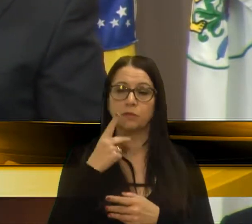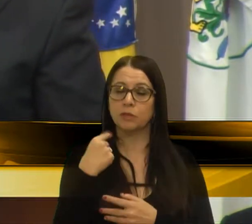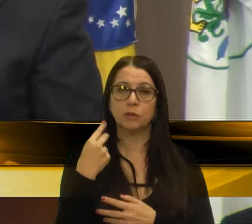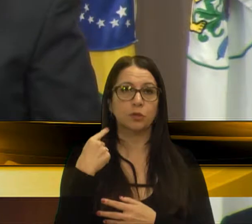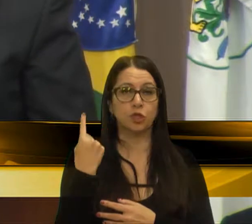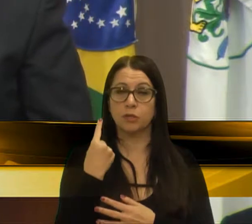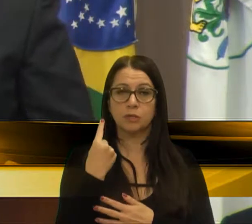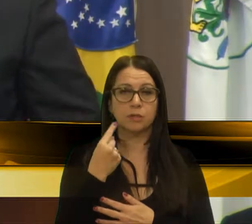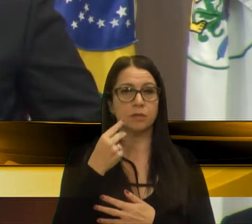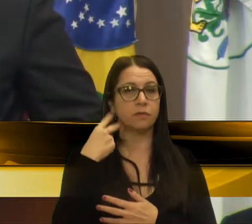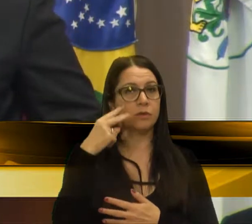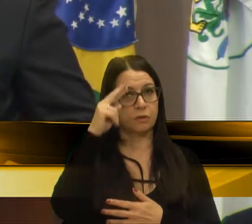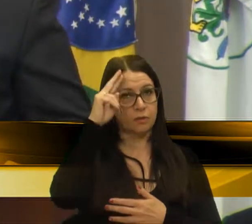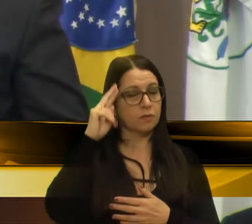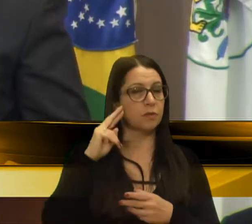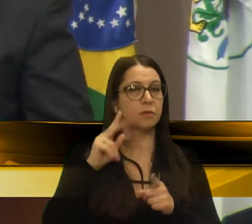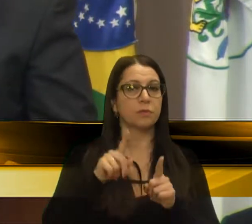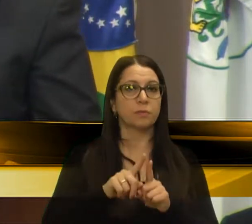Rafael Bueno,